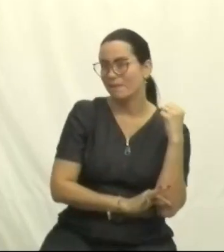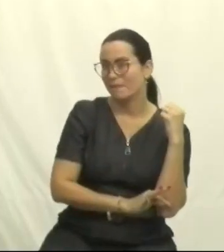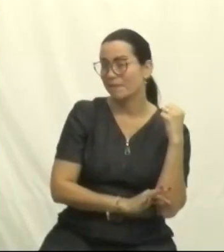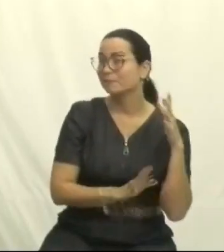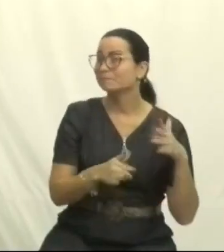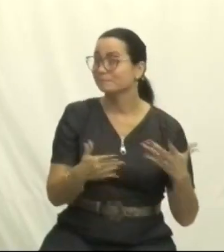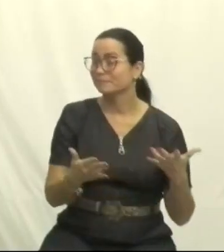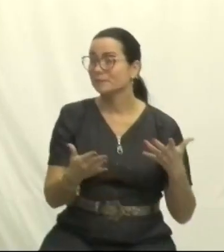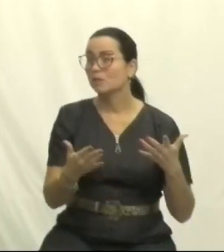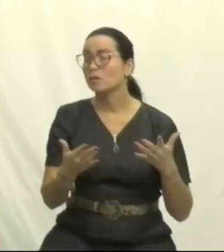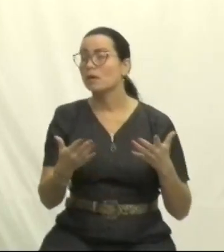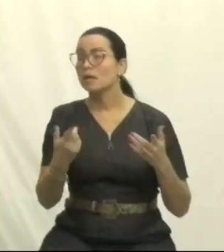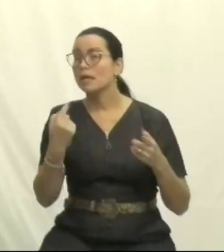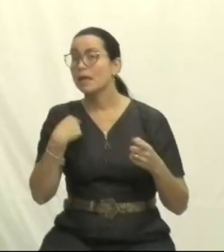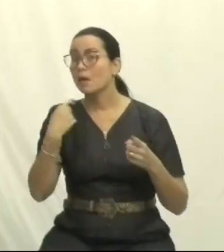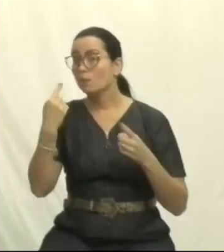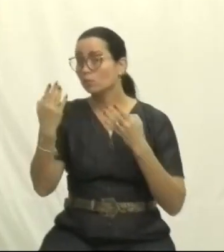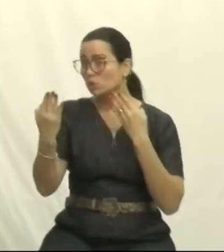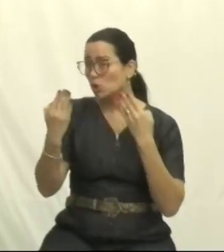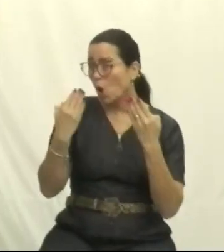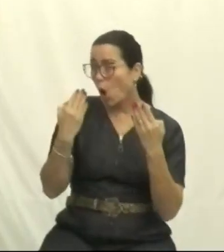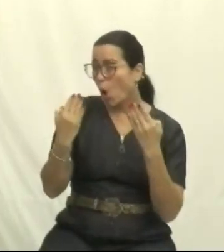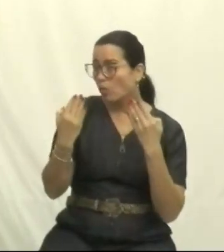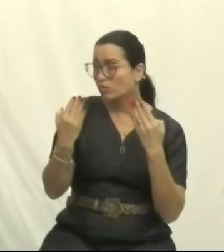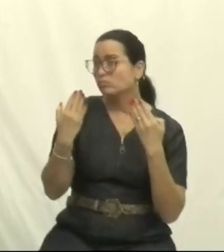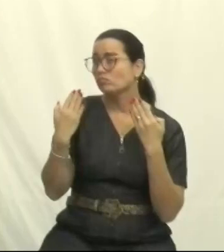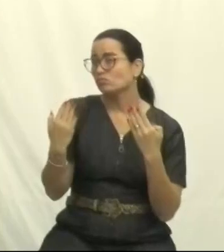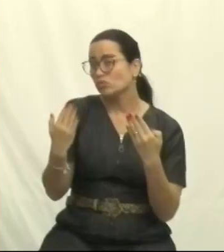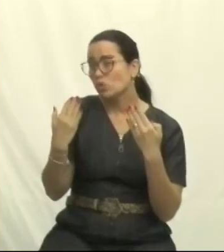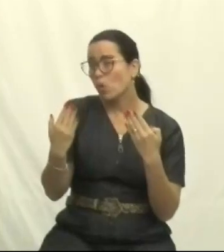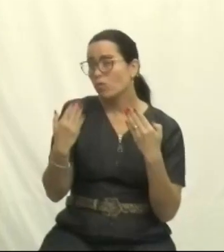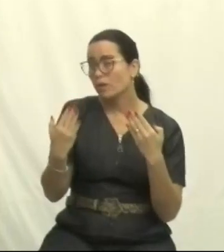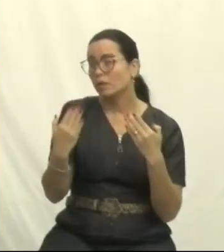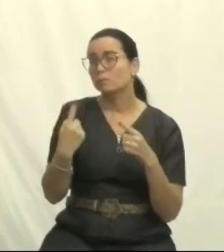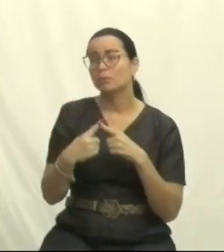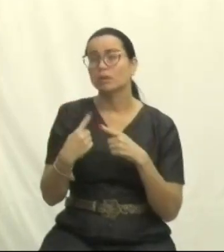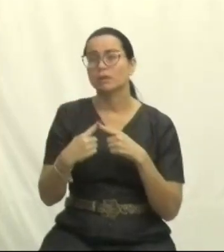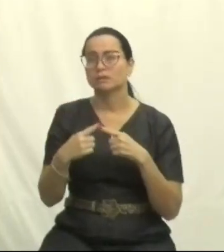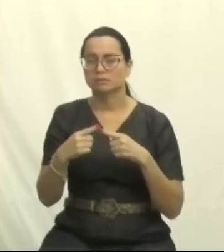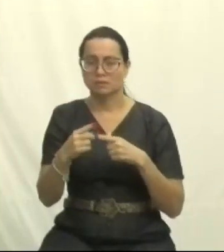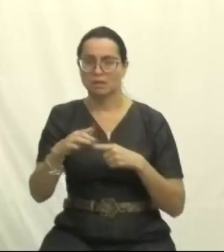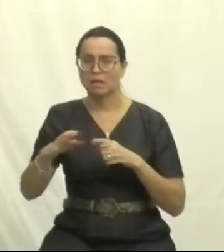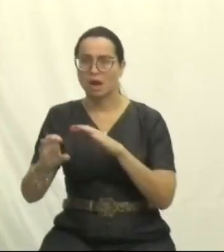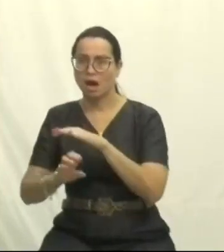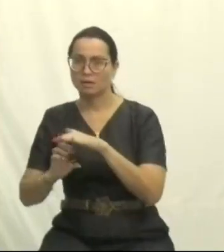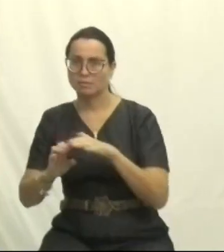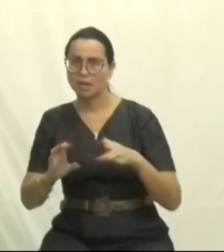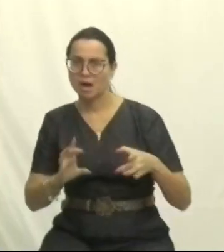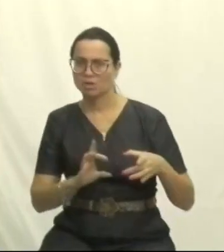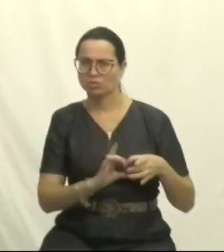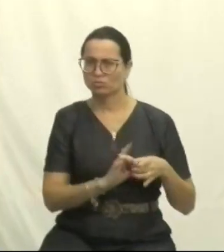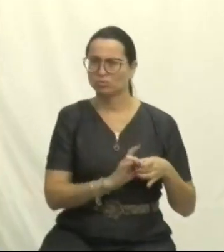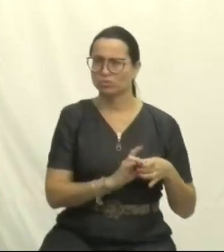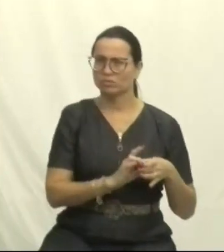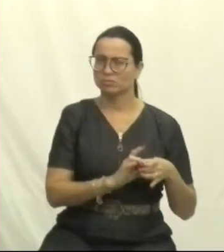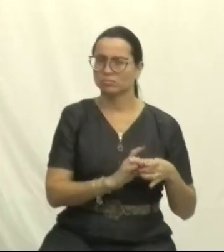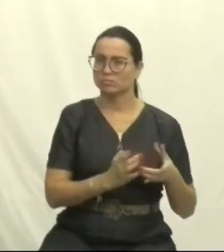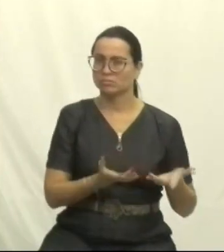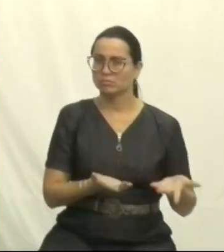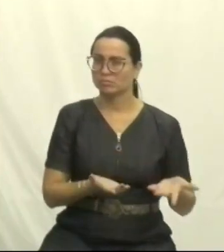Porque a opção justamente por essa empresa, uma vez que existiam outras oferecendo um serviço, então, menos